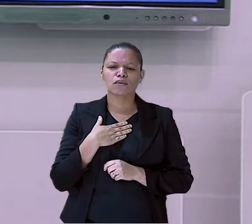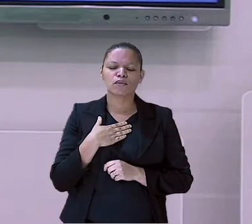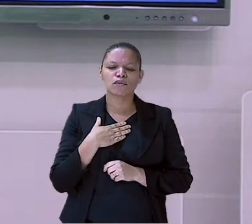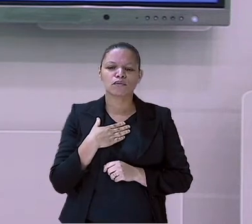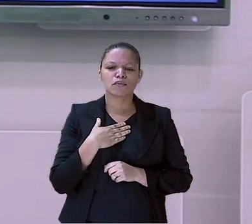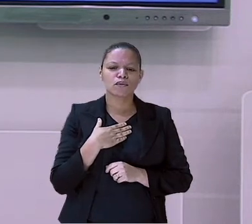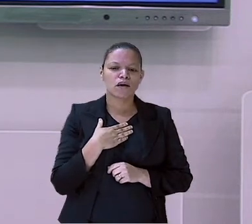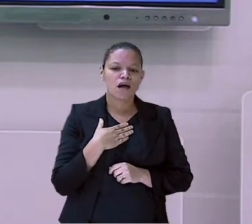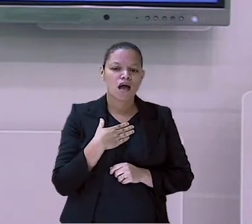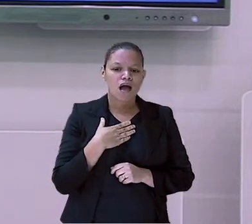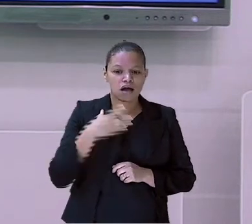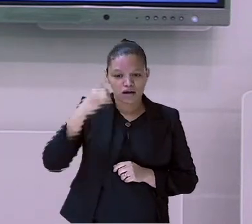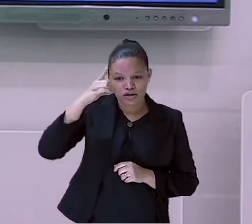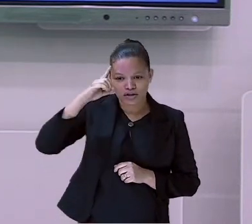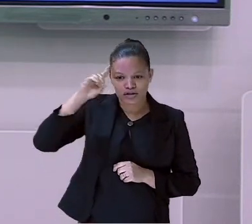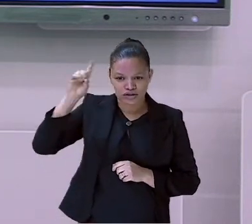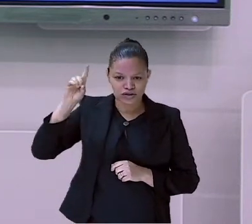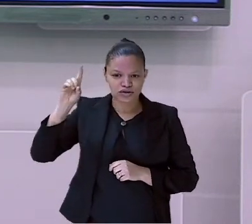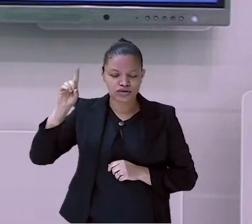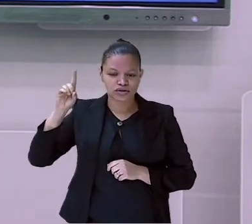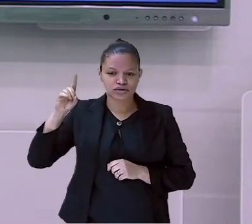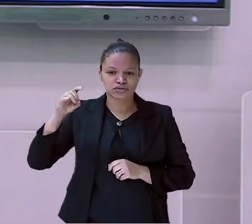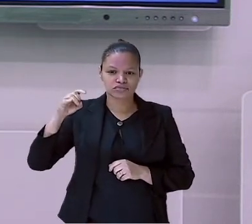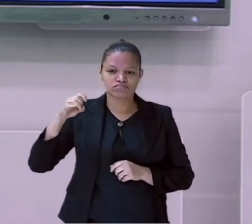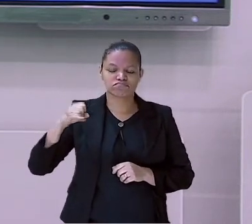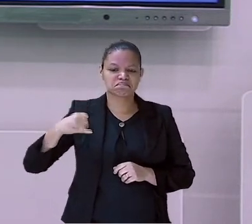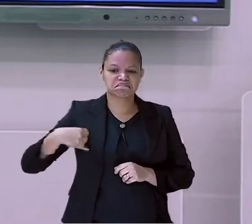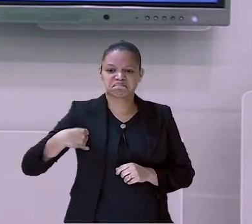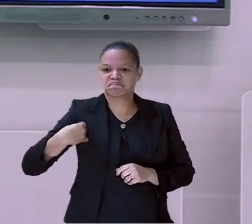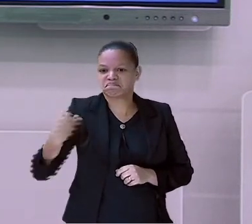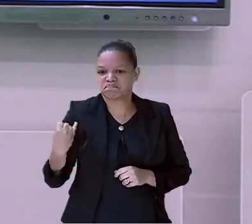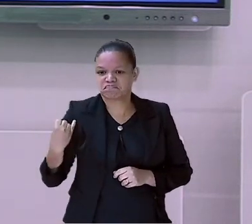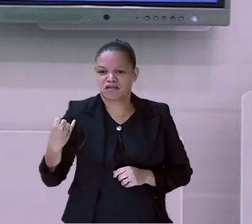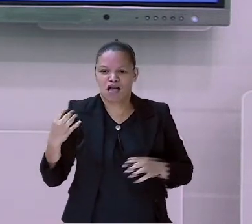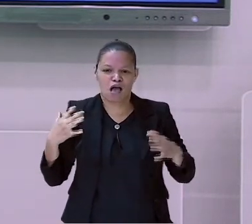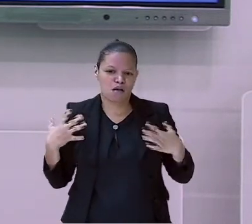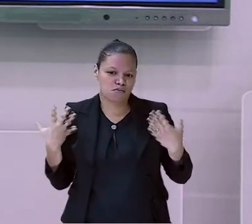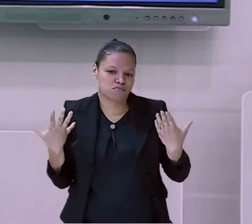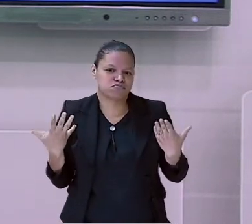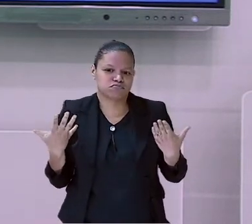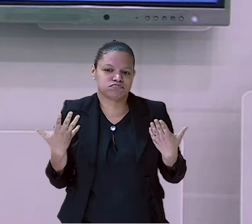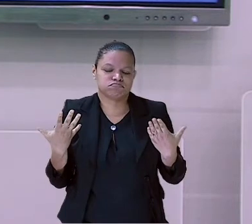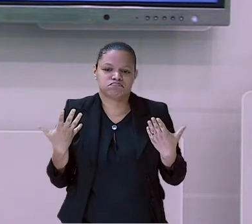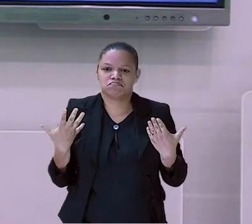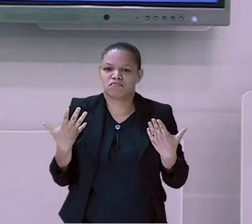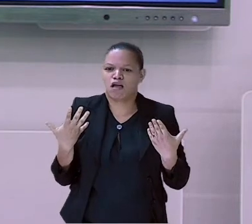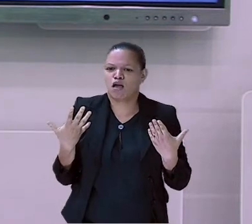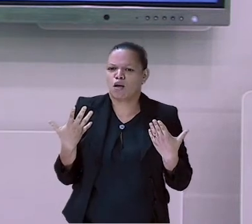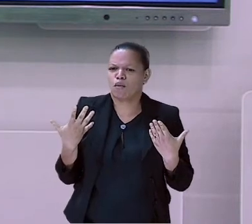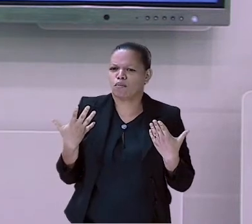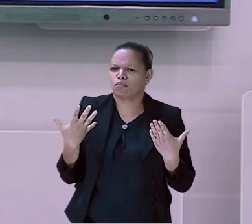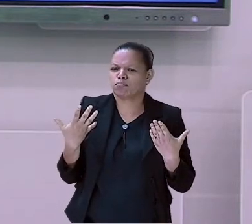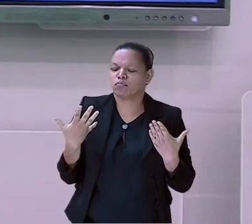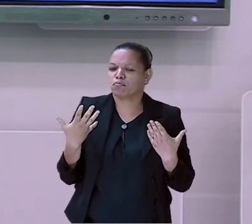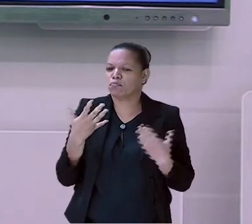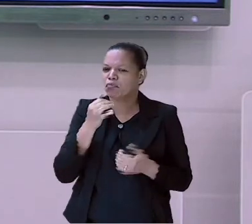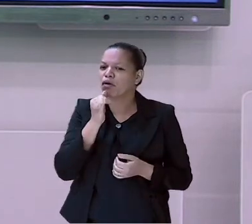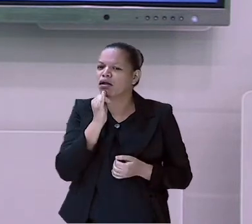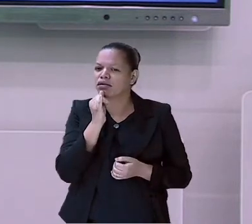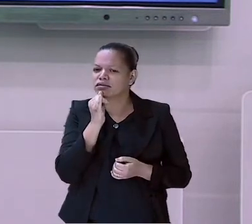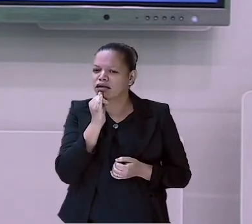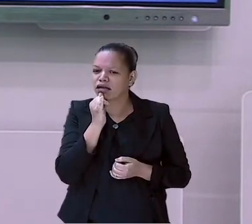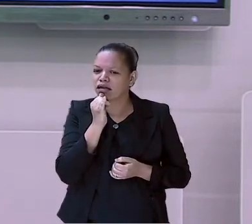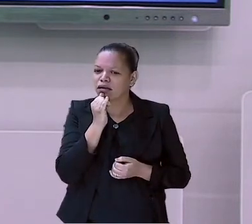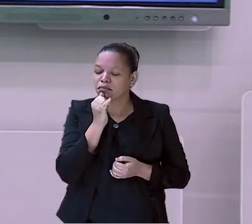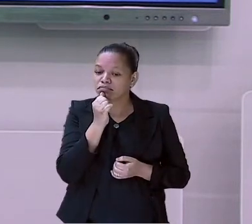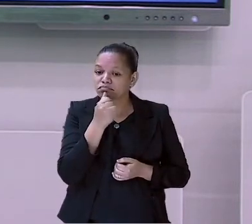na terça-feira. O acontecimento seria no dia 23, meu aniversário, e um dia depois, no